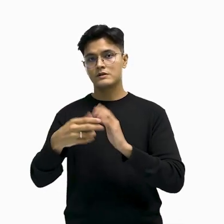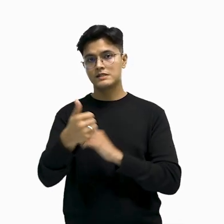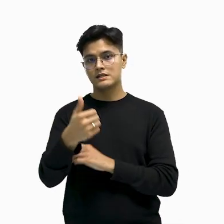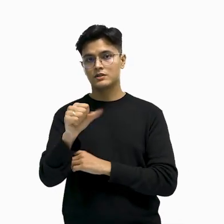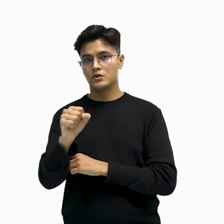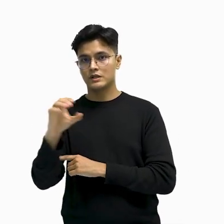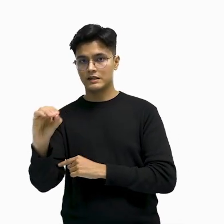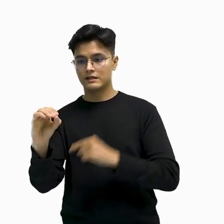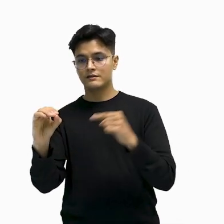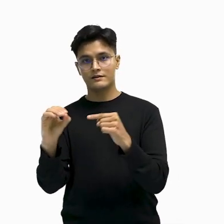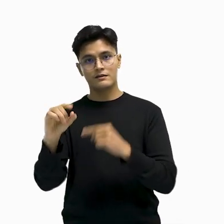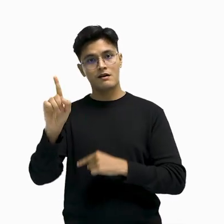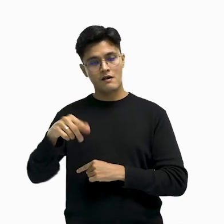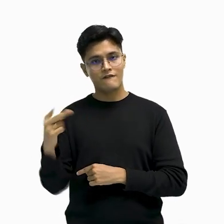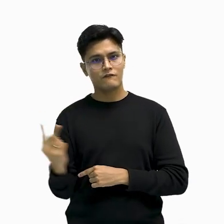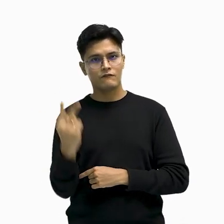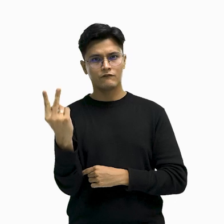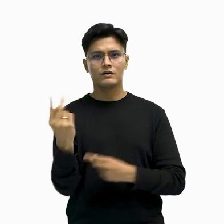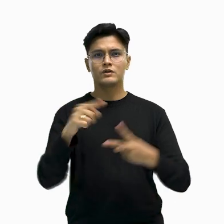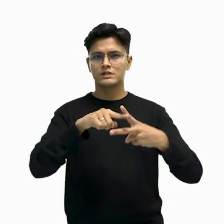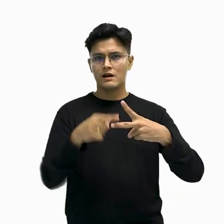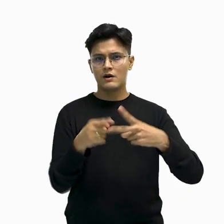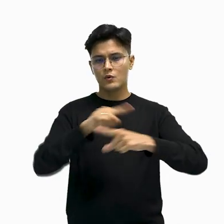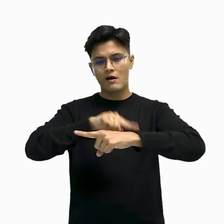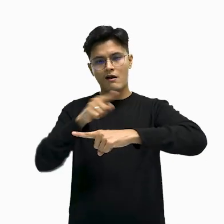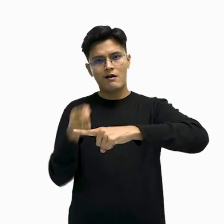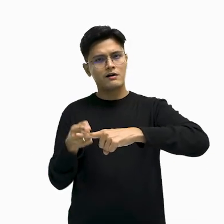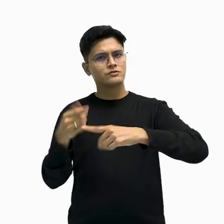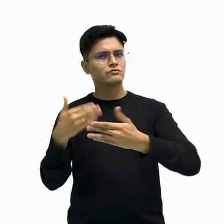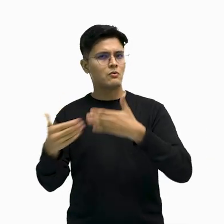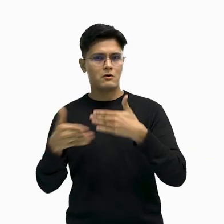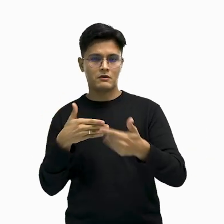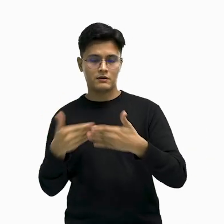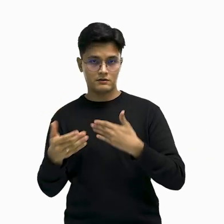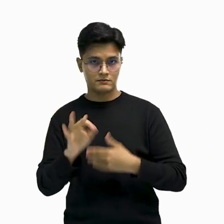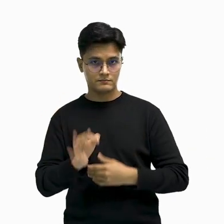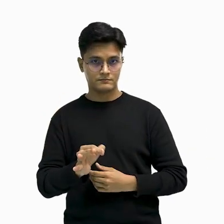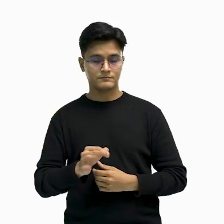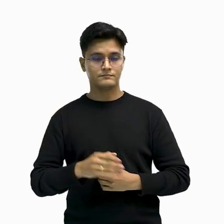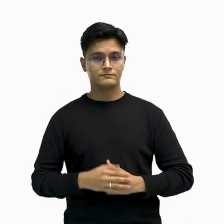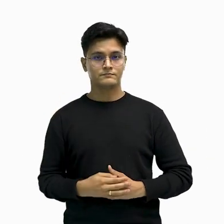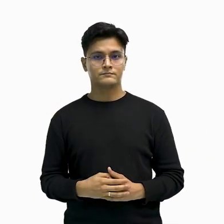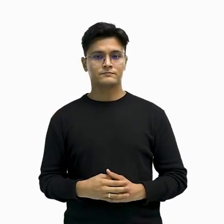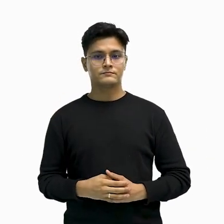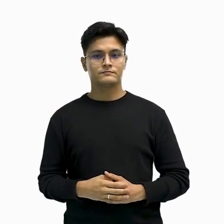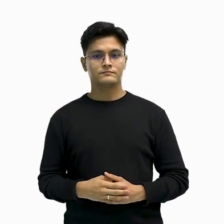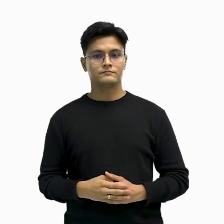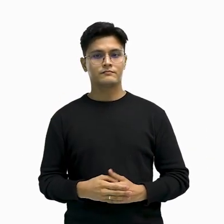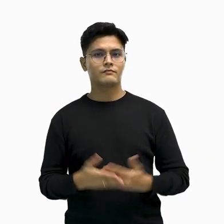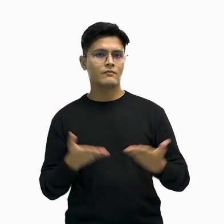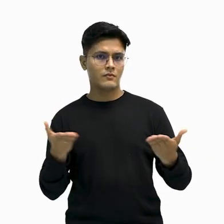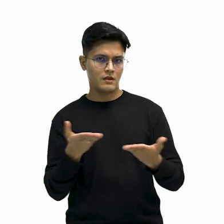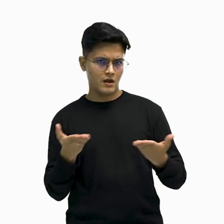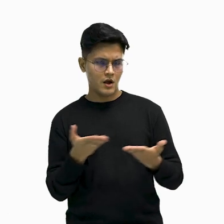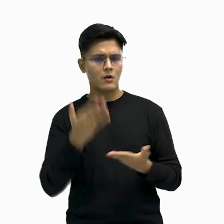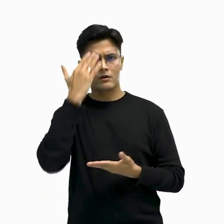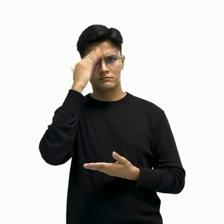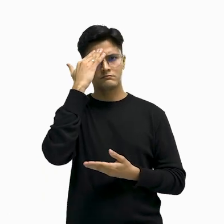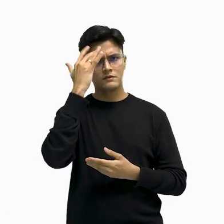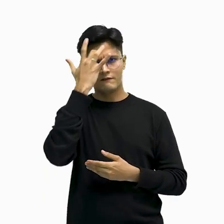vale qualquer ângulo raso. Tudo bem? Bom, agora ficou fácil, né,